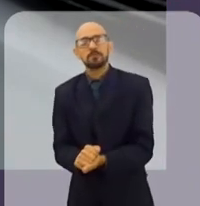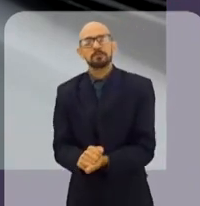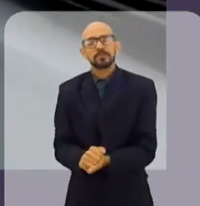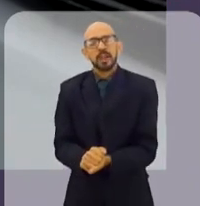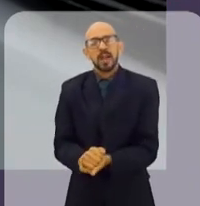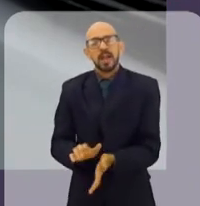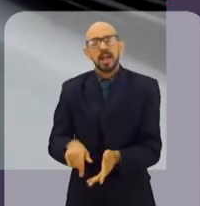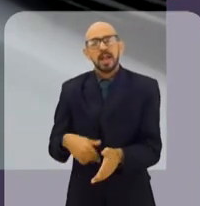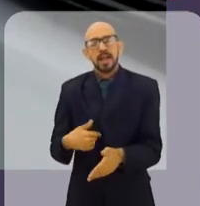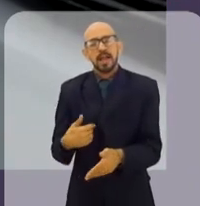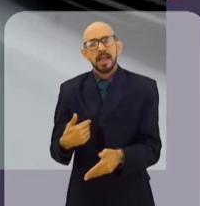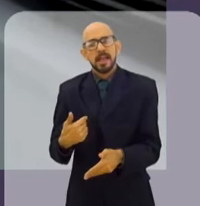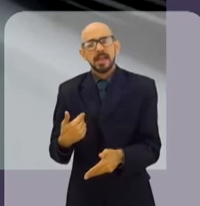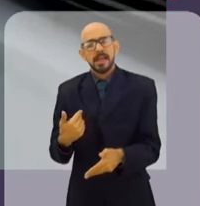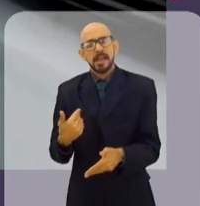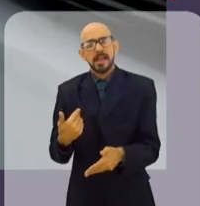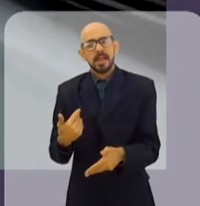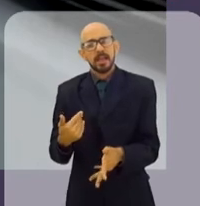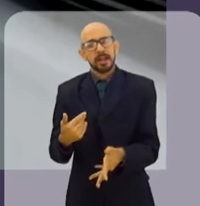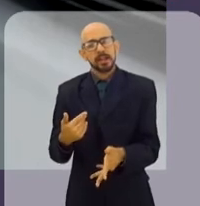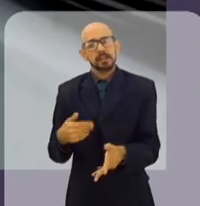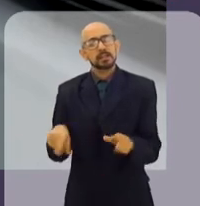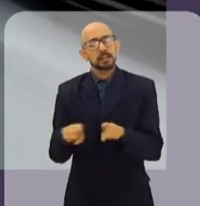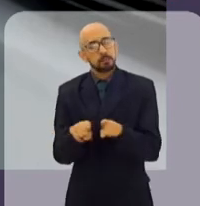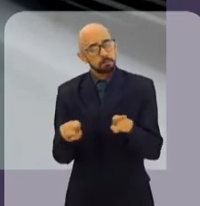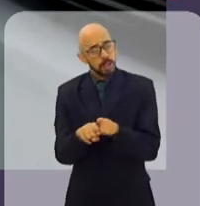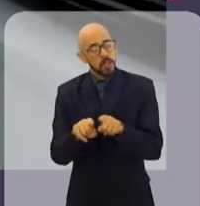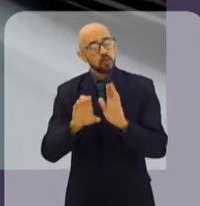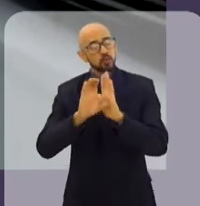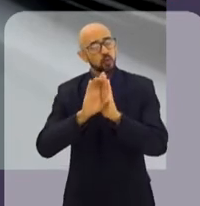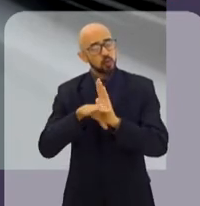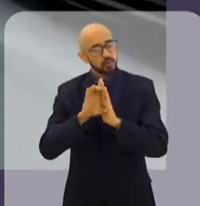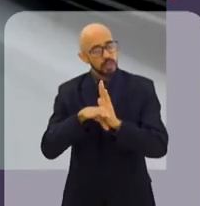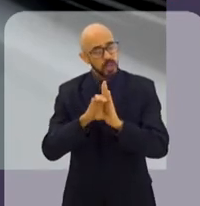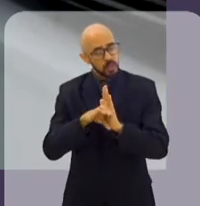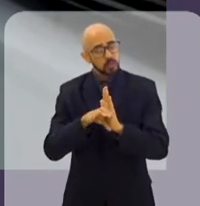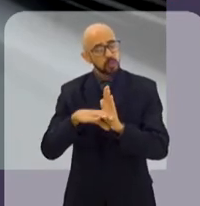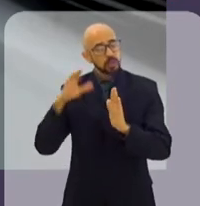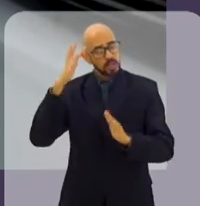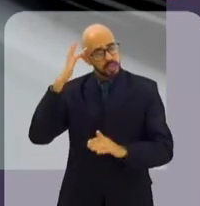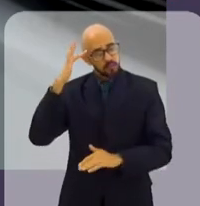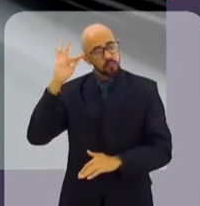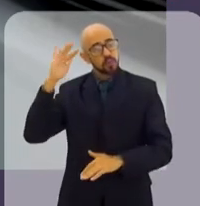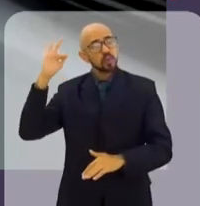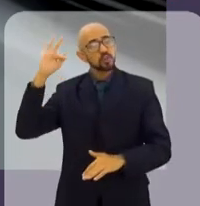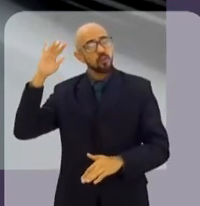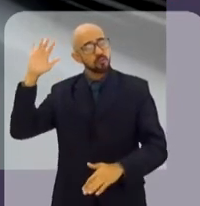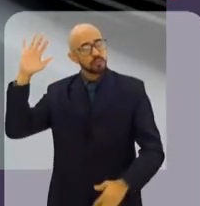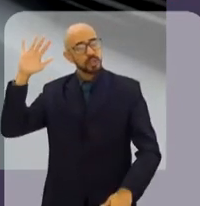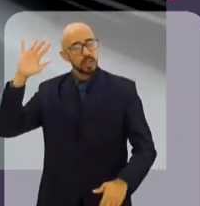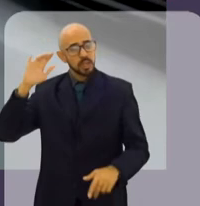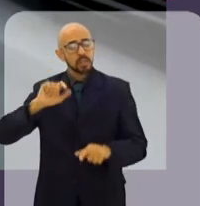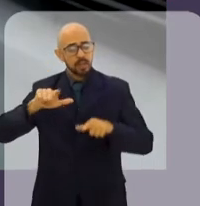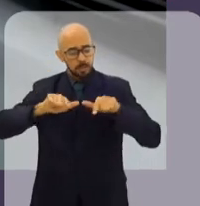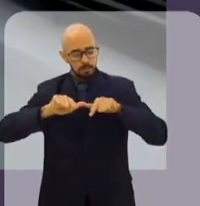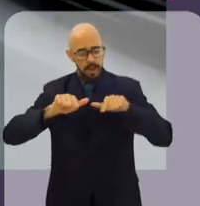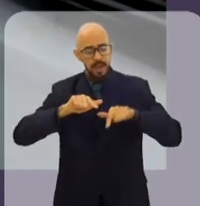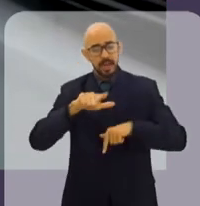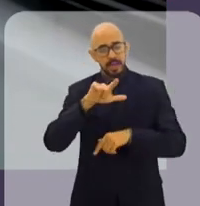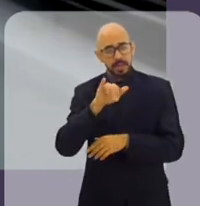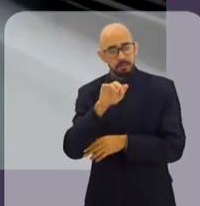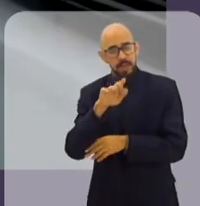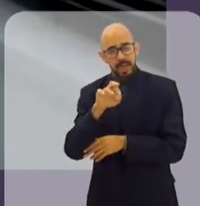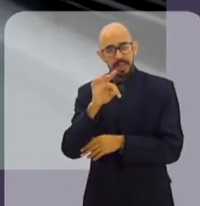legal também são os conceitos, né, que a filosofia libertária ela trabalha, né,